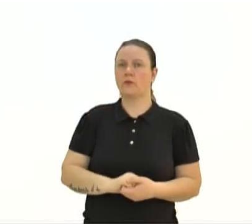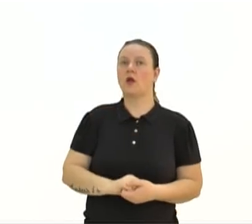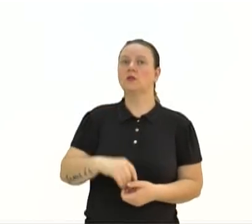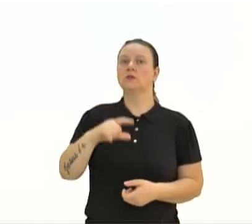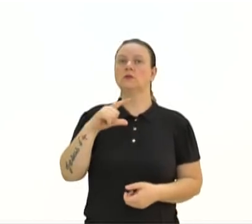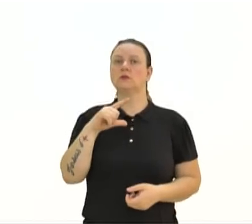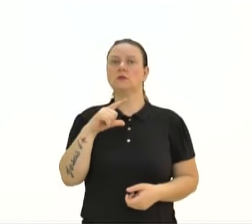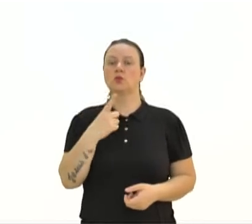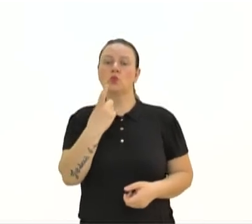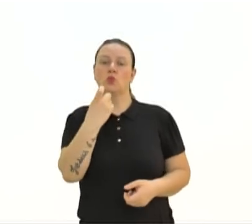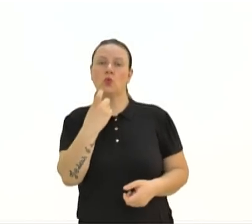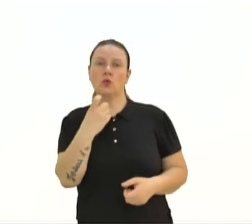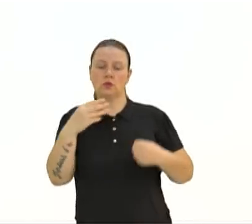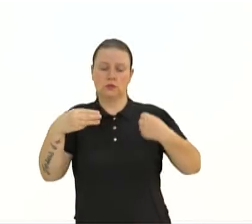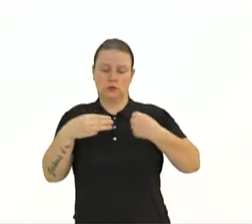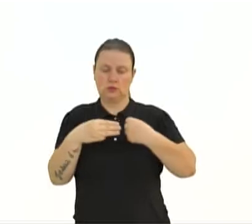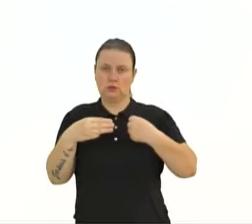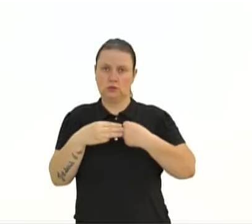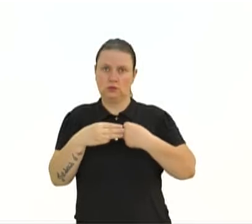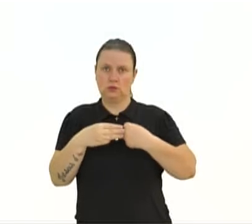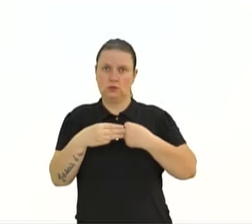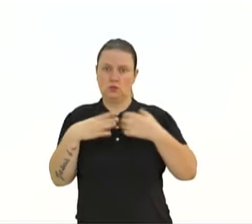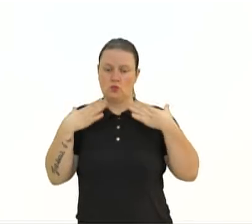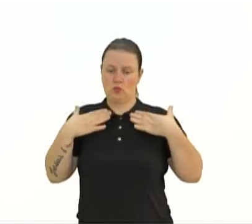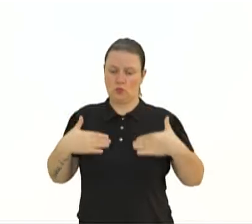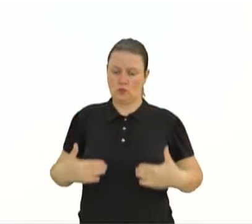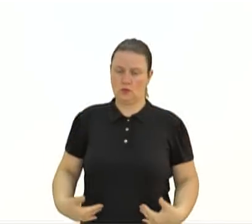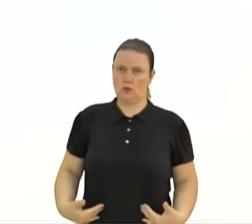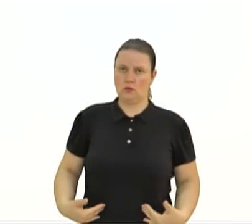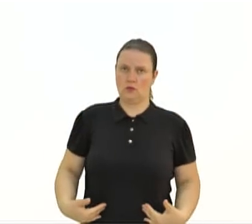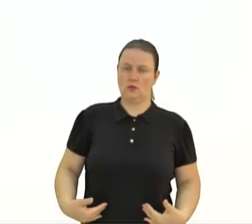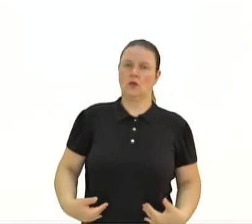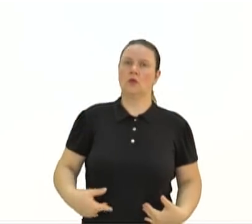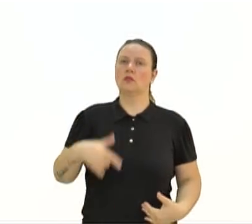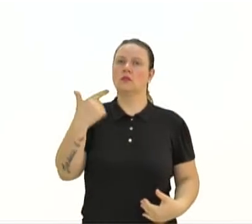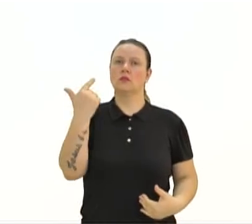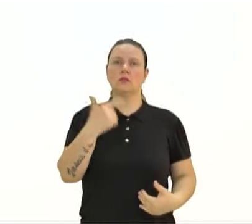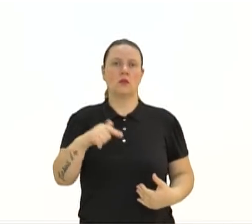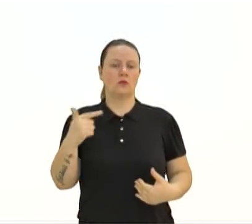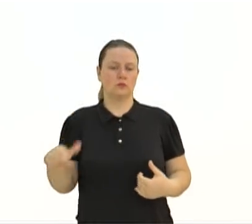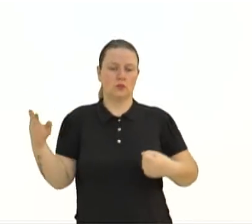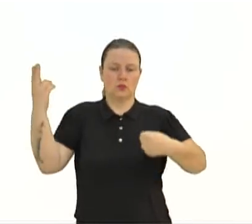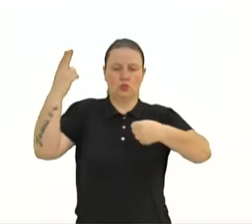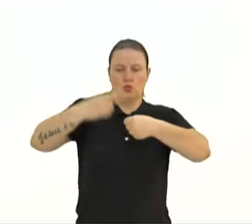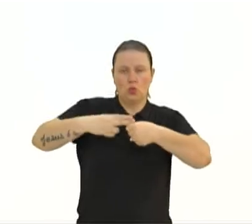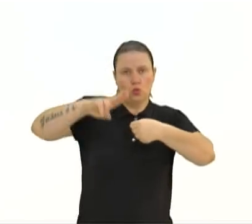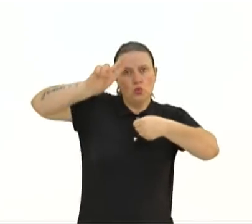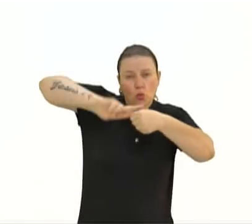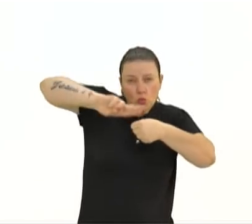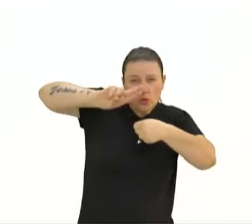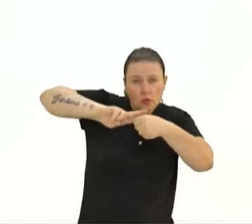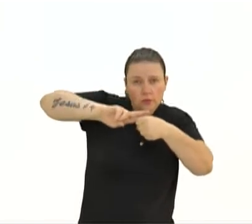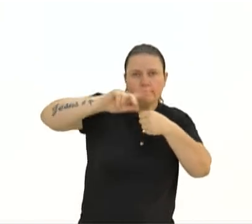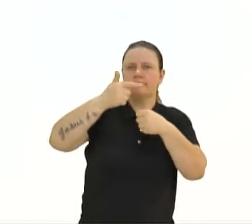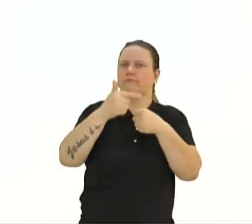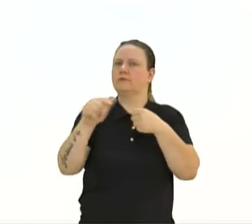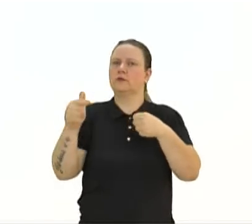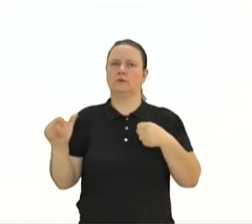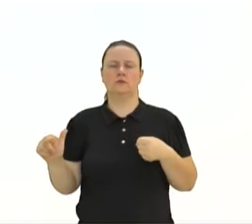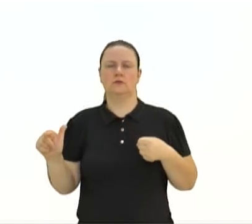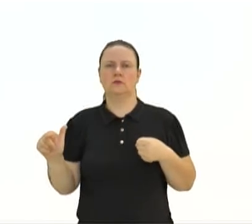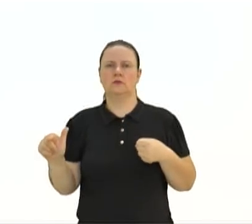célula pode ter mais do que um núcleo. Beleza, pessoal? E aí eu tenho uma imagem aqui bem emblemática. Saibam